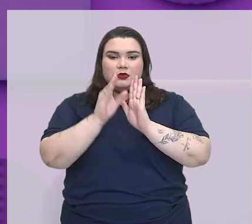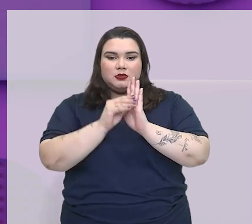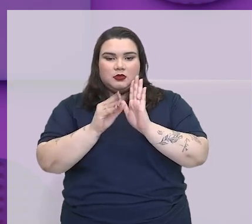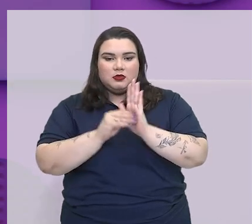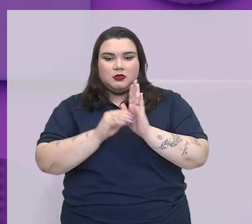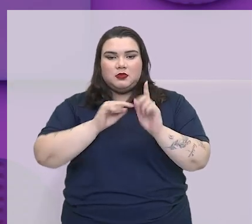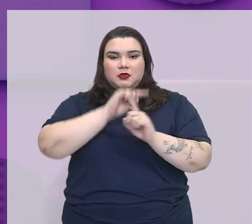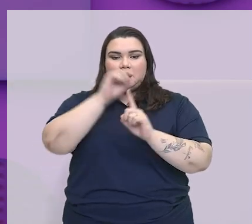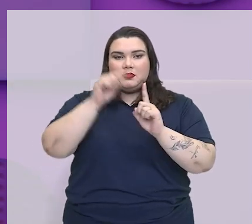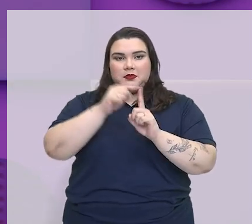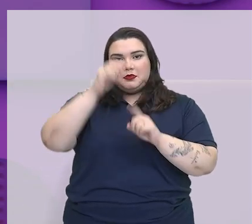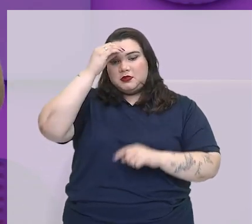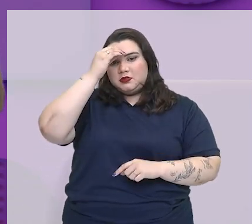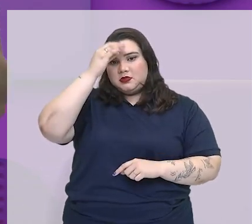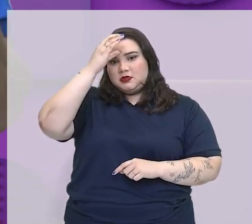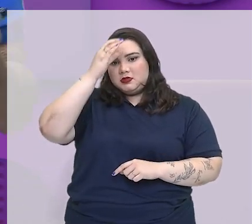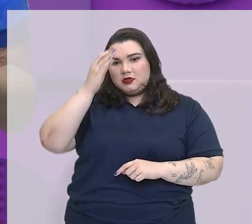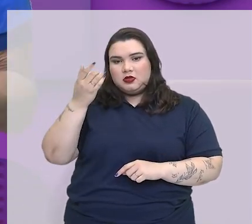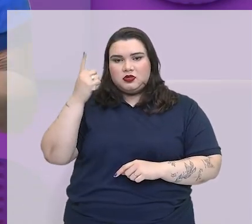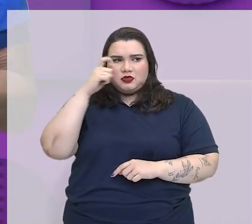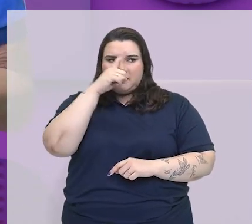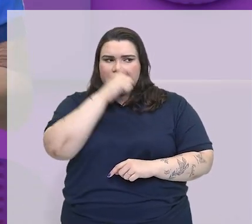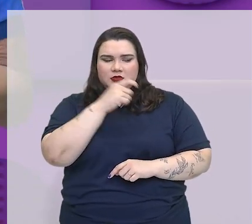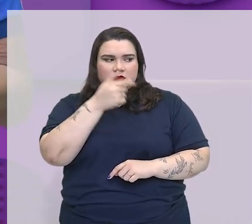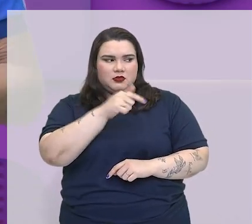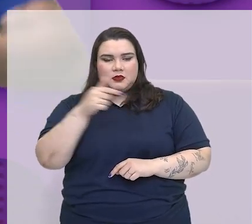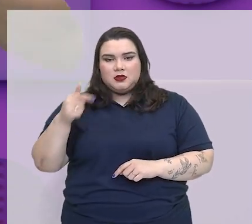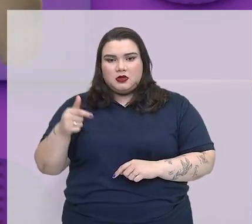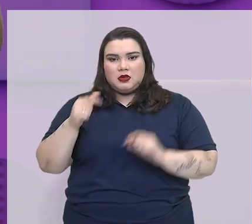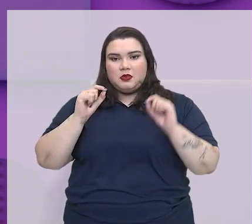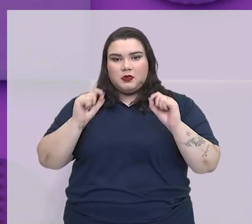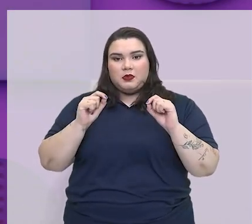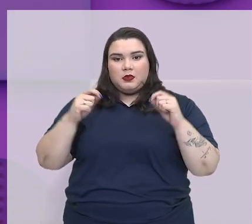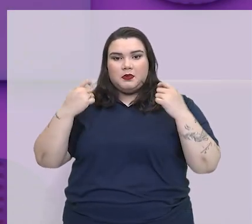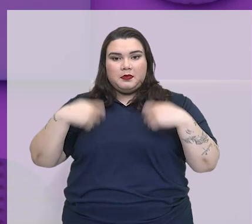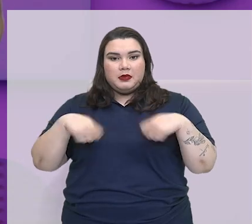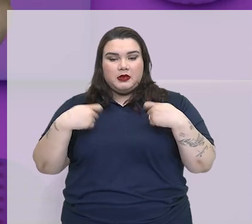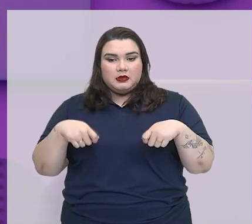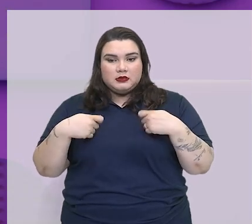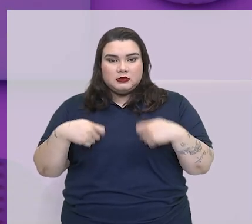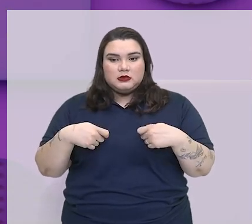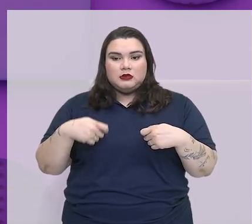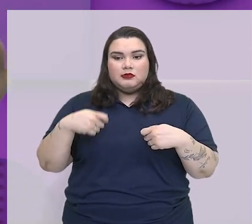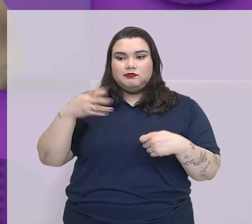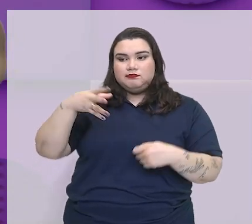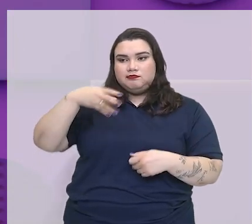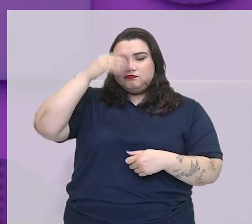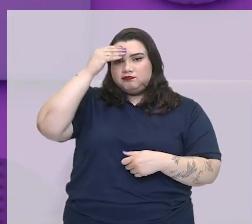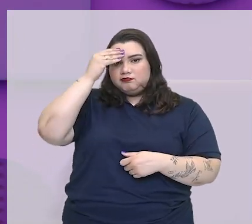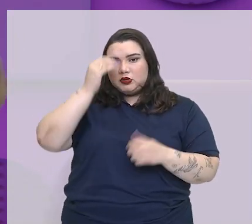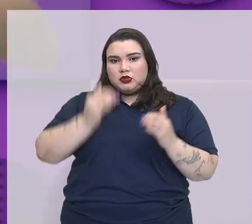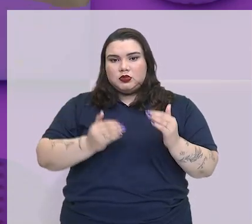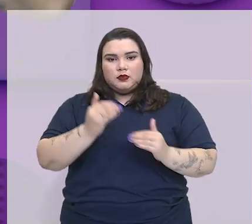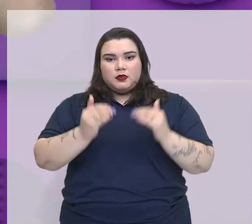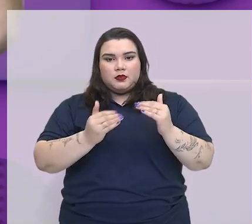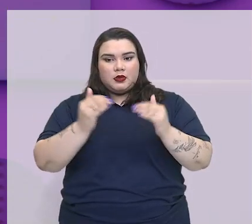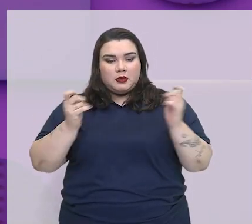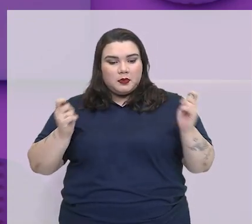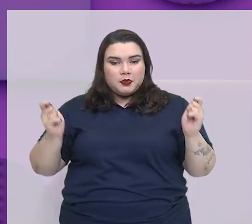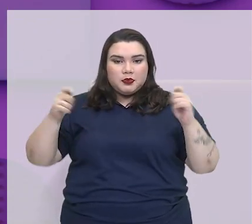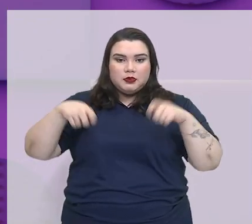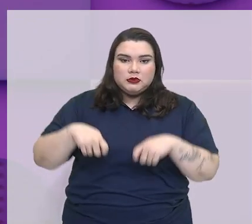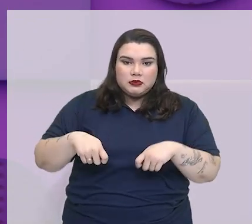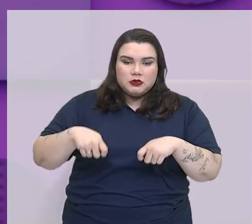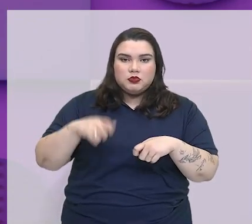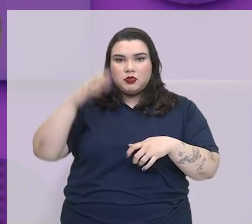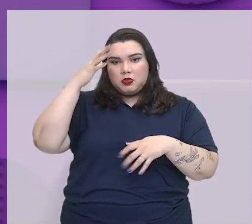esse objeto de conhecimento, ele não é difícil. O que precisa ser amadurecido e desenvolvido é a